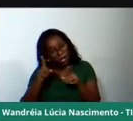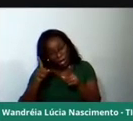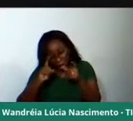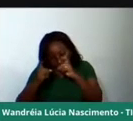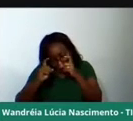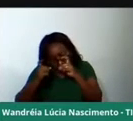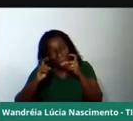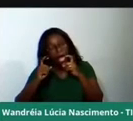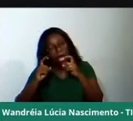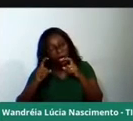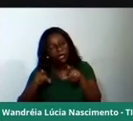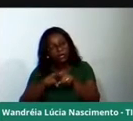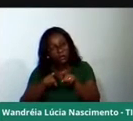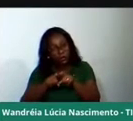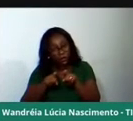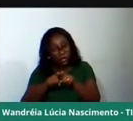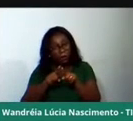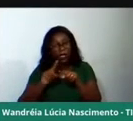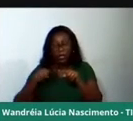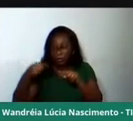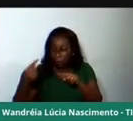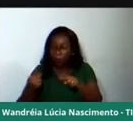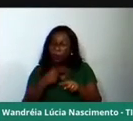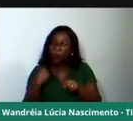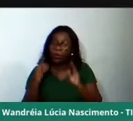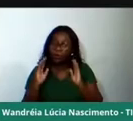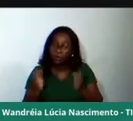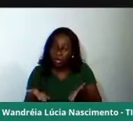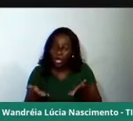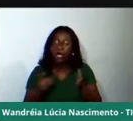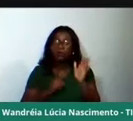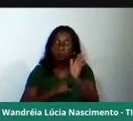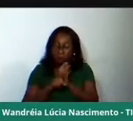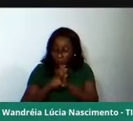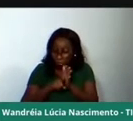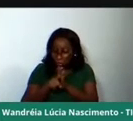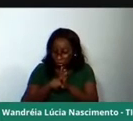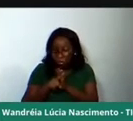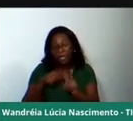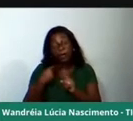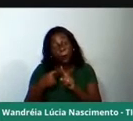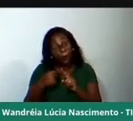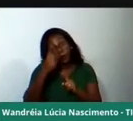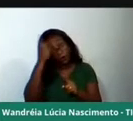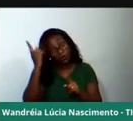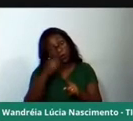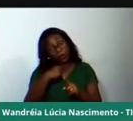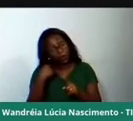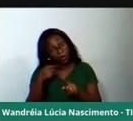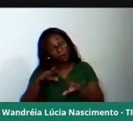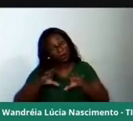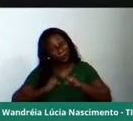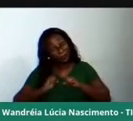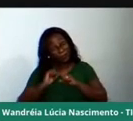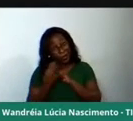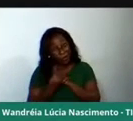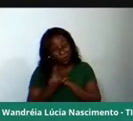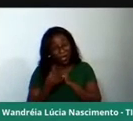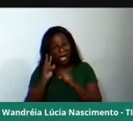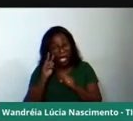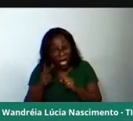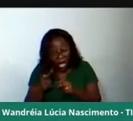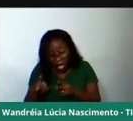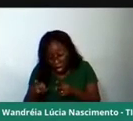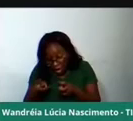também análises histológicas pós-mortem desses pacientes, né, que faleceram por Covid. E aí foram observados alguns